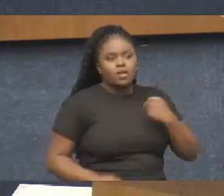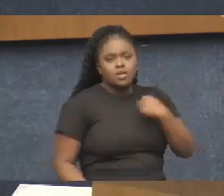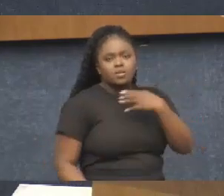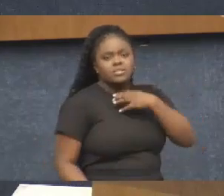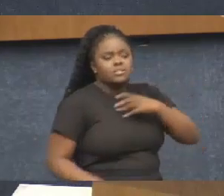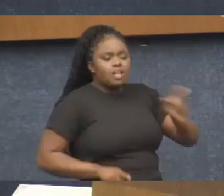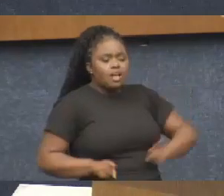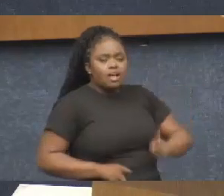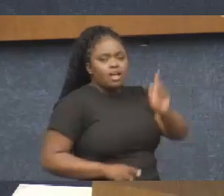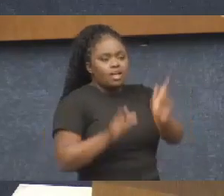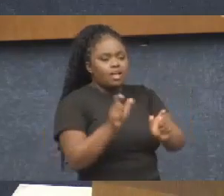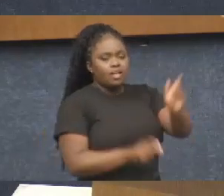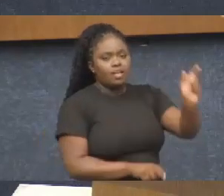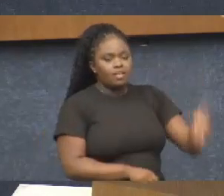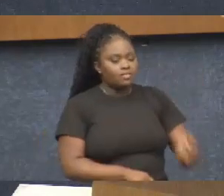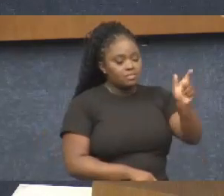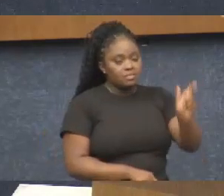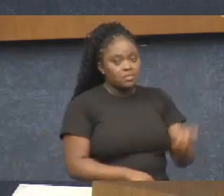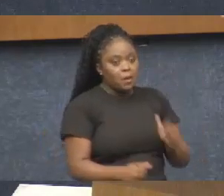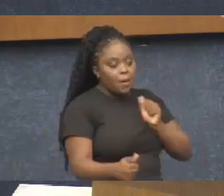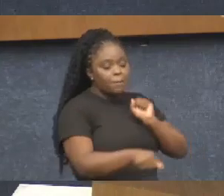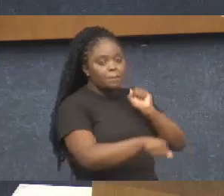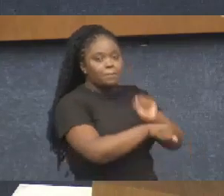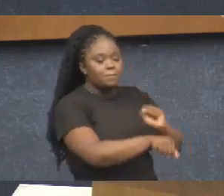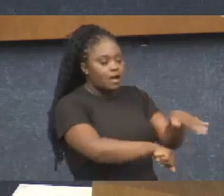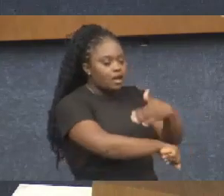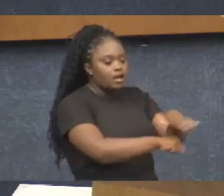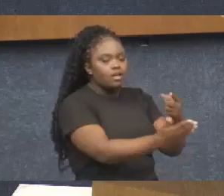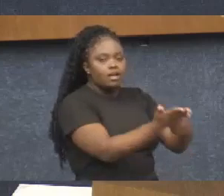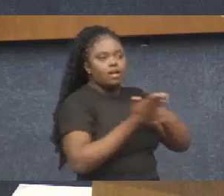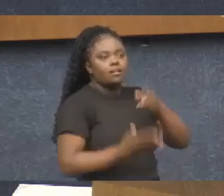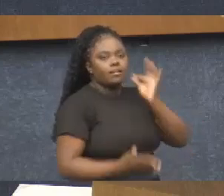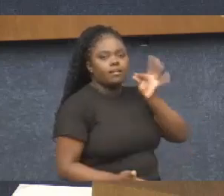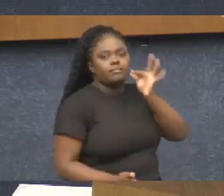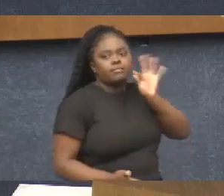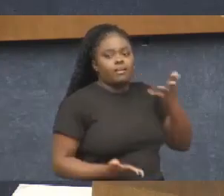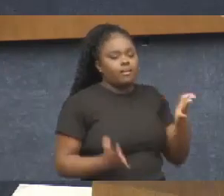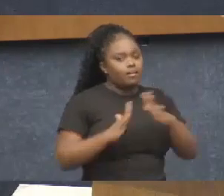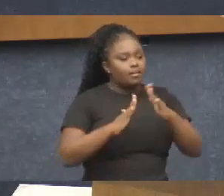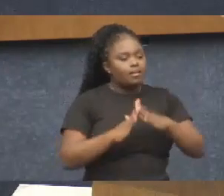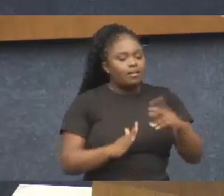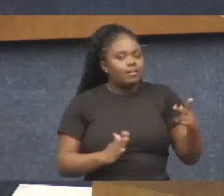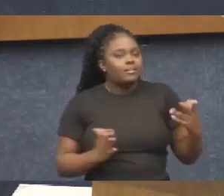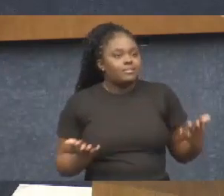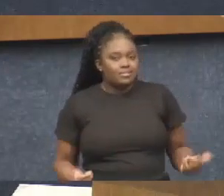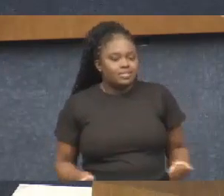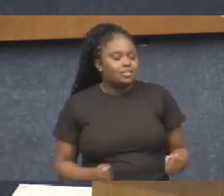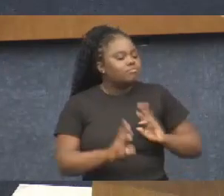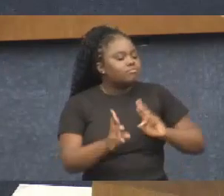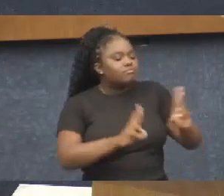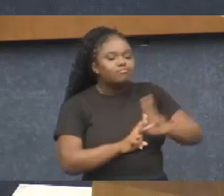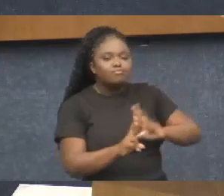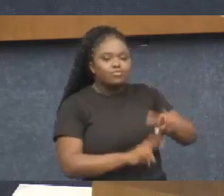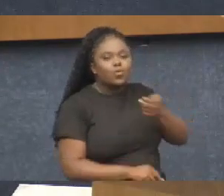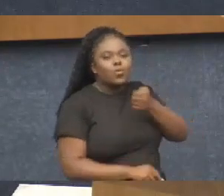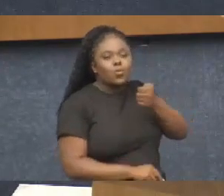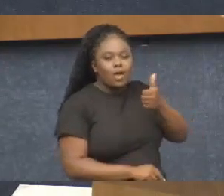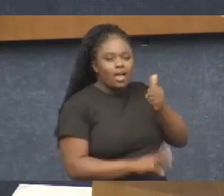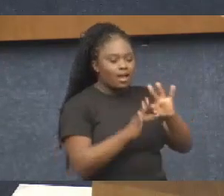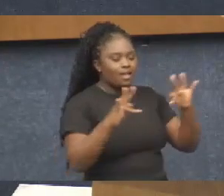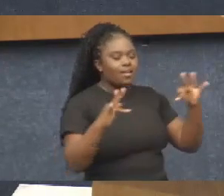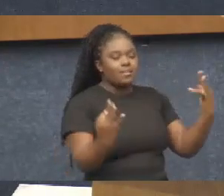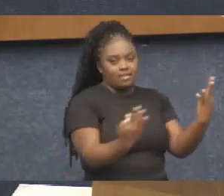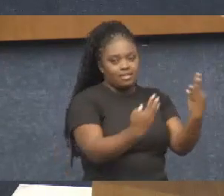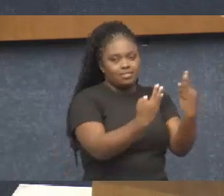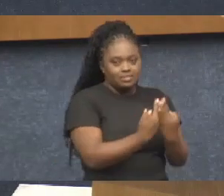primo das pessoas. As pessoas me param na rua, me convidam para tomar café, para ir na casa delas. Assim, é uma relação quase familiar com as